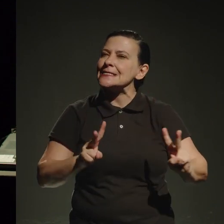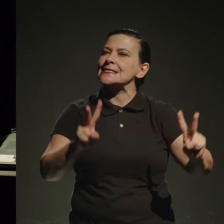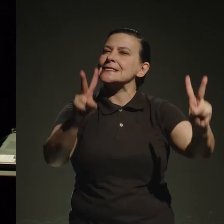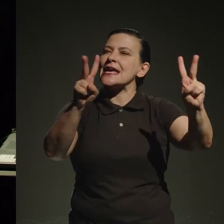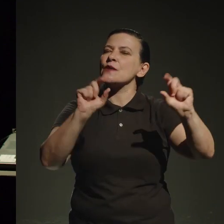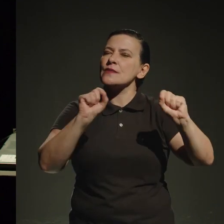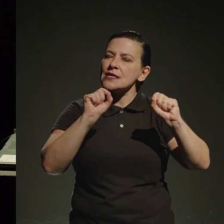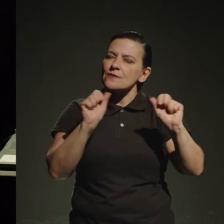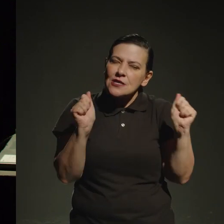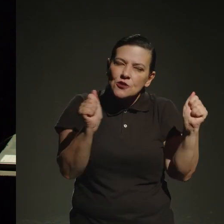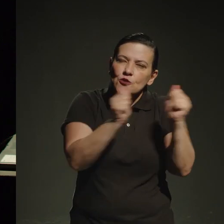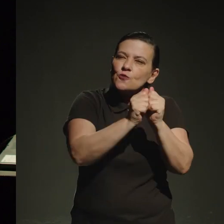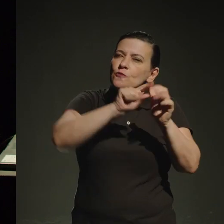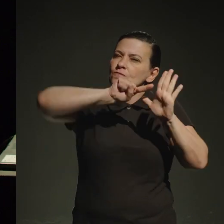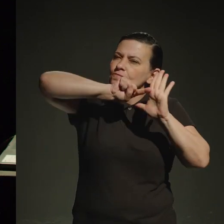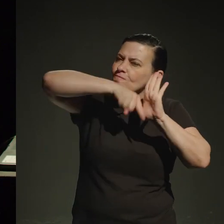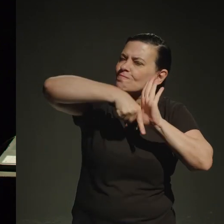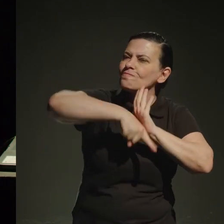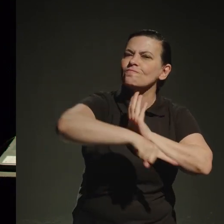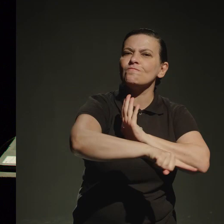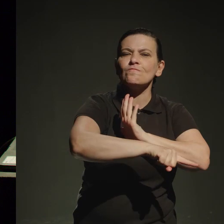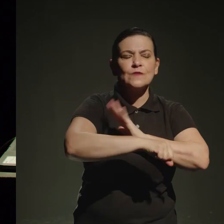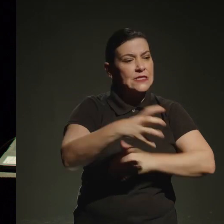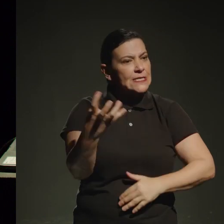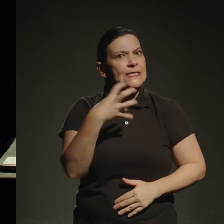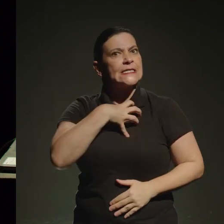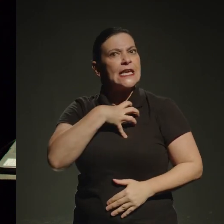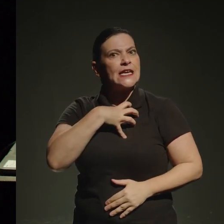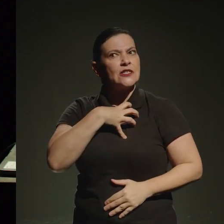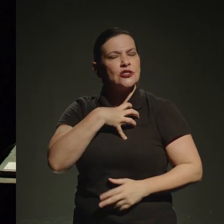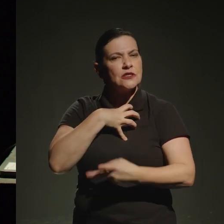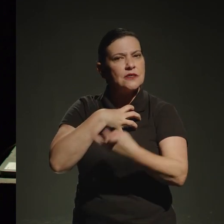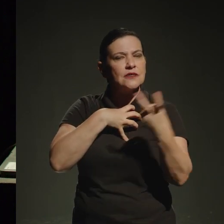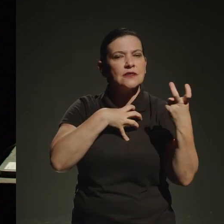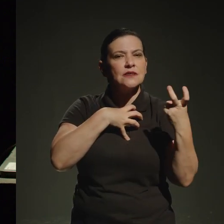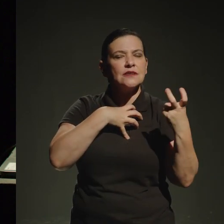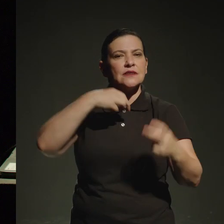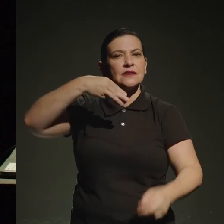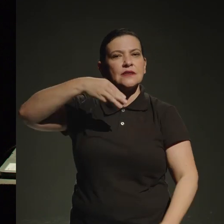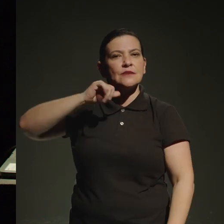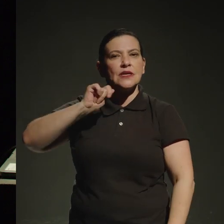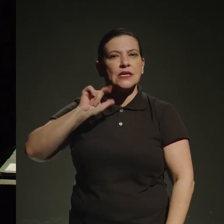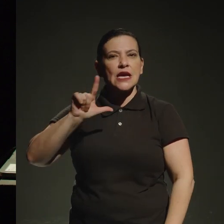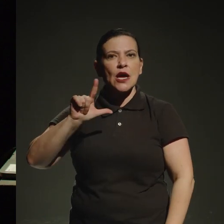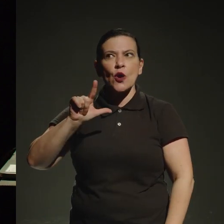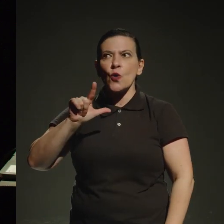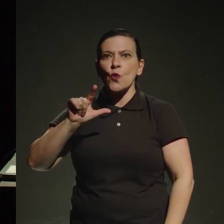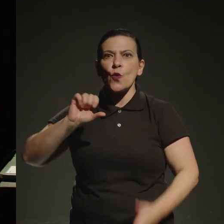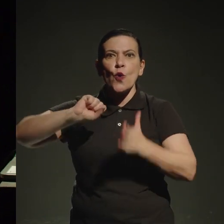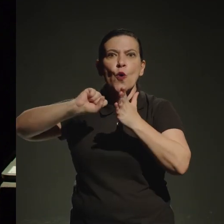um decote bem profundo. Segura o turbante, meu bem, e sente o ritmo.